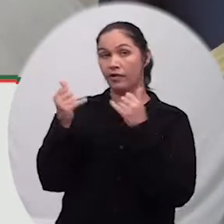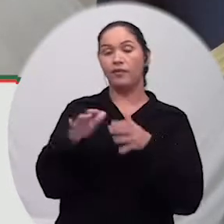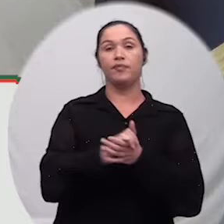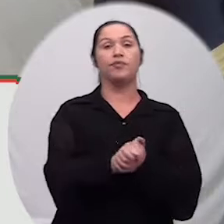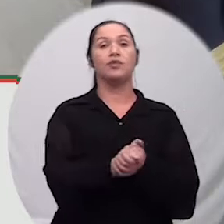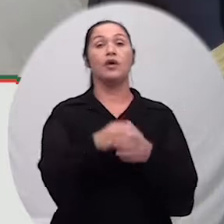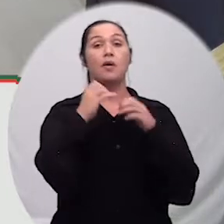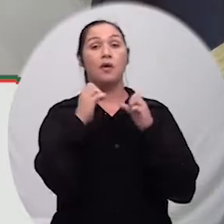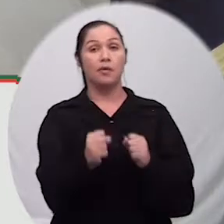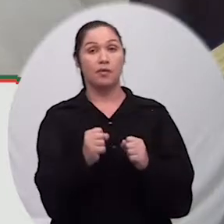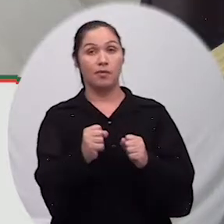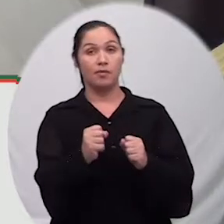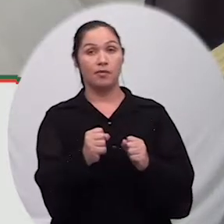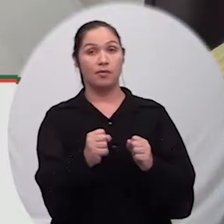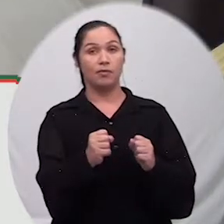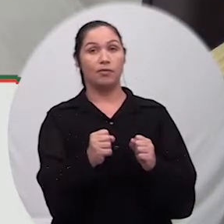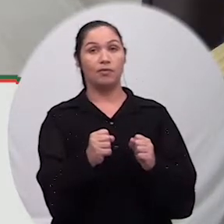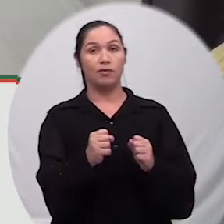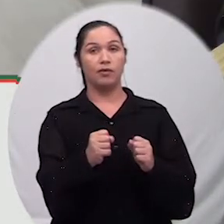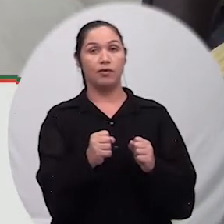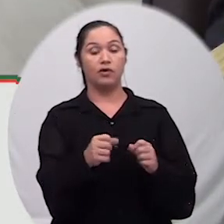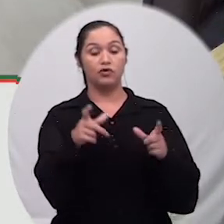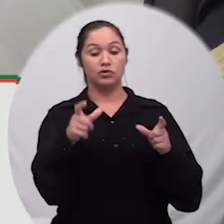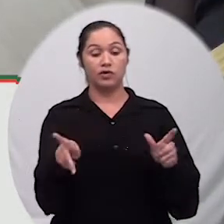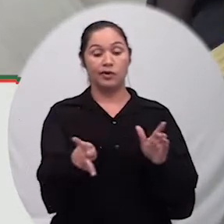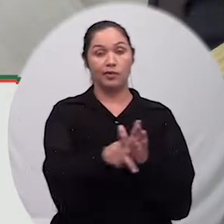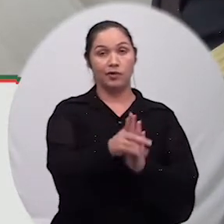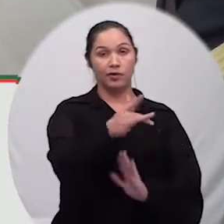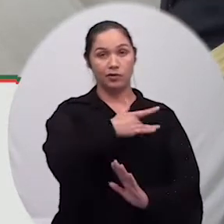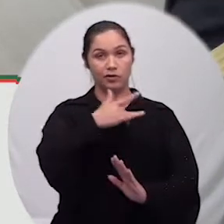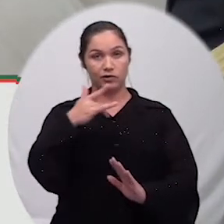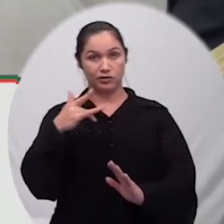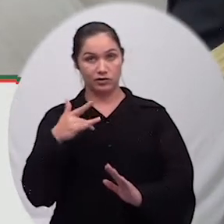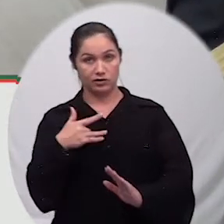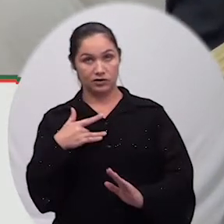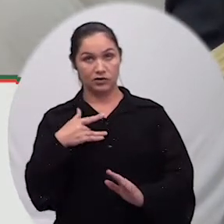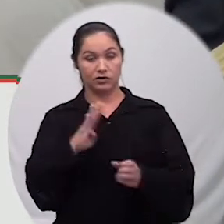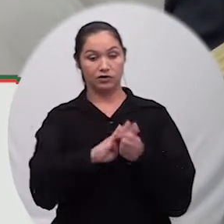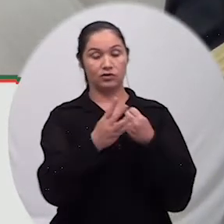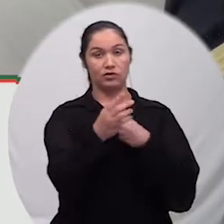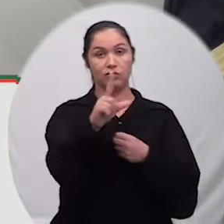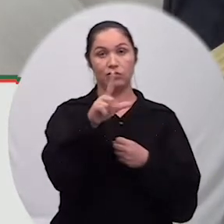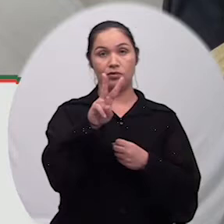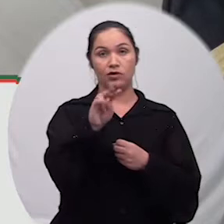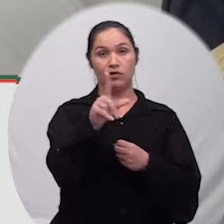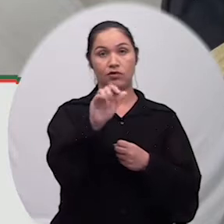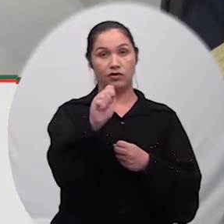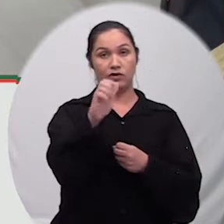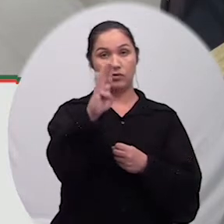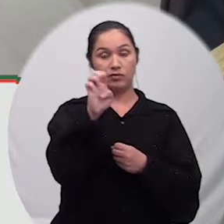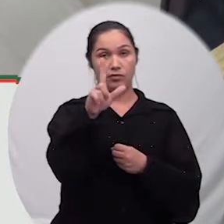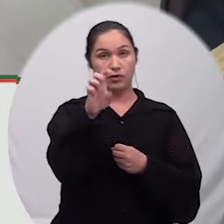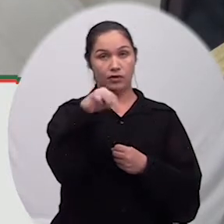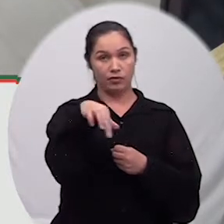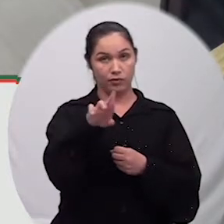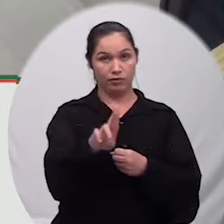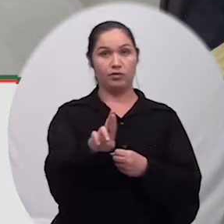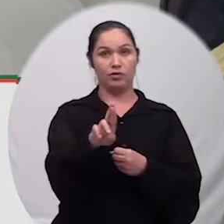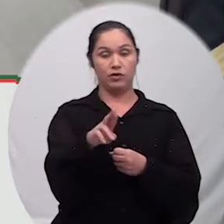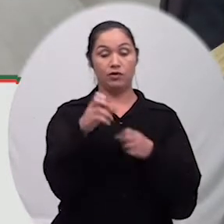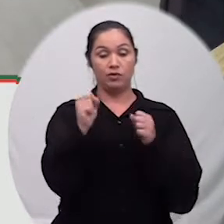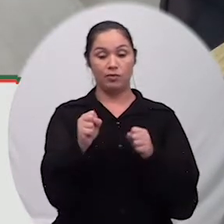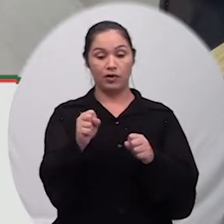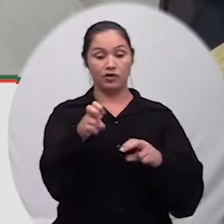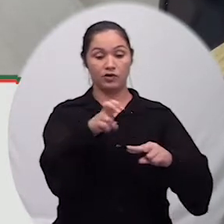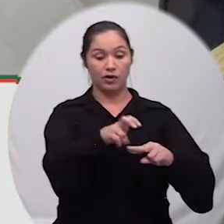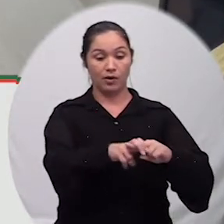de assentos, bancos, no pátio da unidade de saúde do bairro Vila Belmiro, para a utilização dos usuários que estiverem na fila de